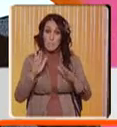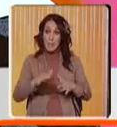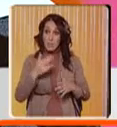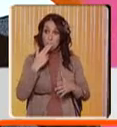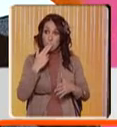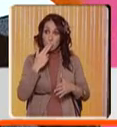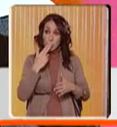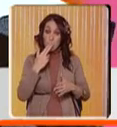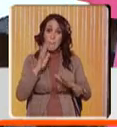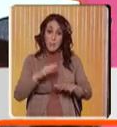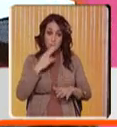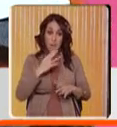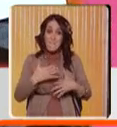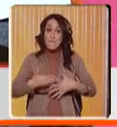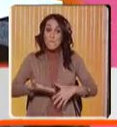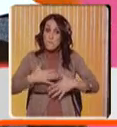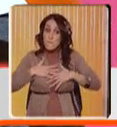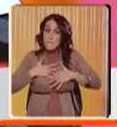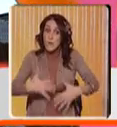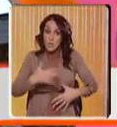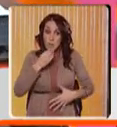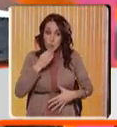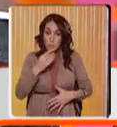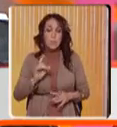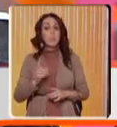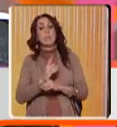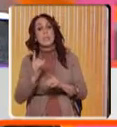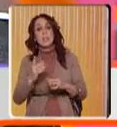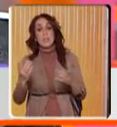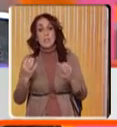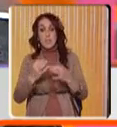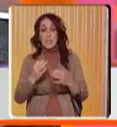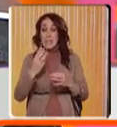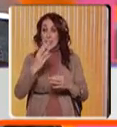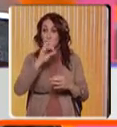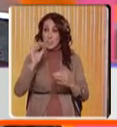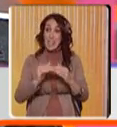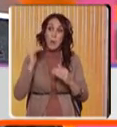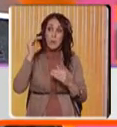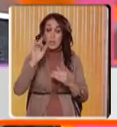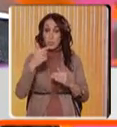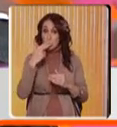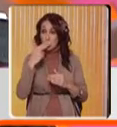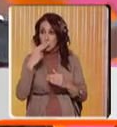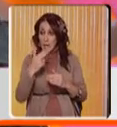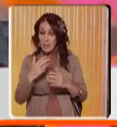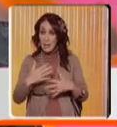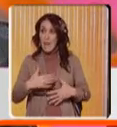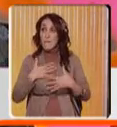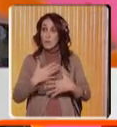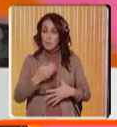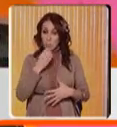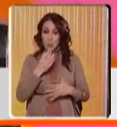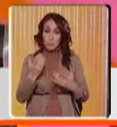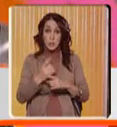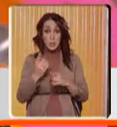nos primeiros 30 minutos após a pessoa fumar um cigarro, uhum. O nosso metabolismo aumenta 3%, o nosso metabolismo basal. Portanto, o nosso próprio